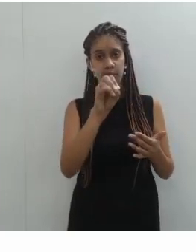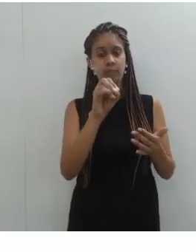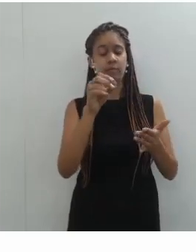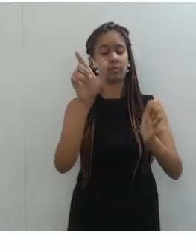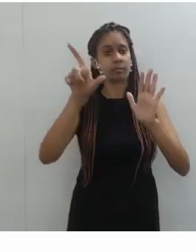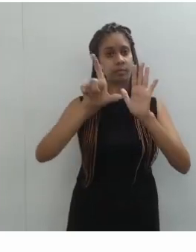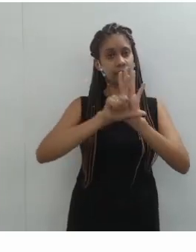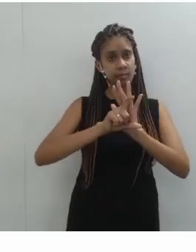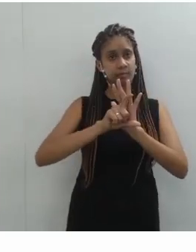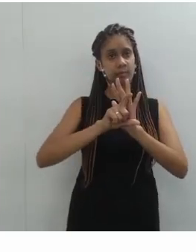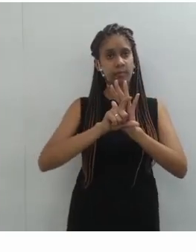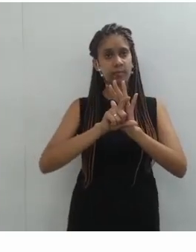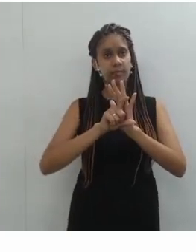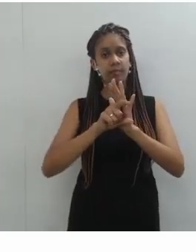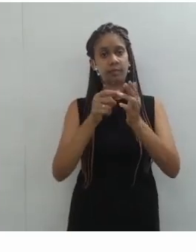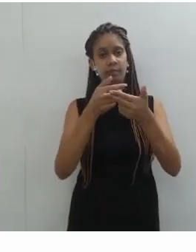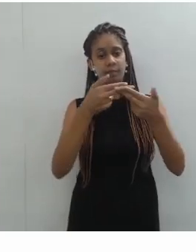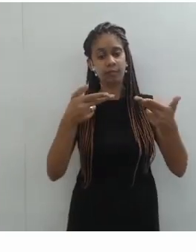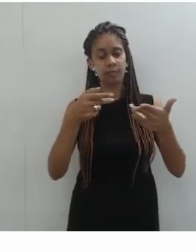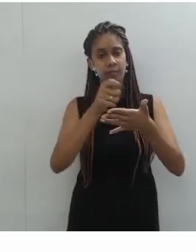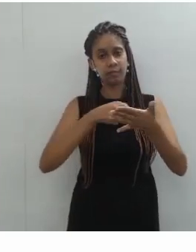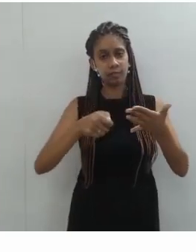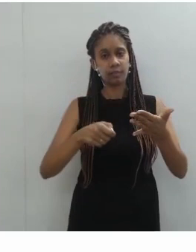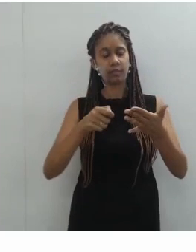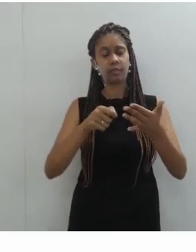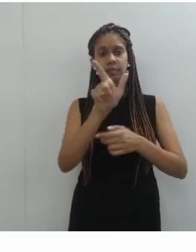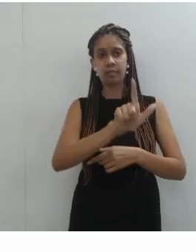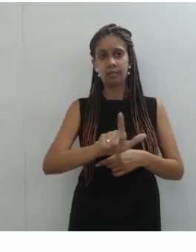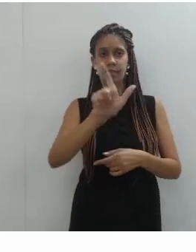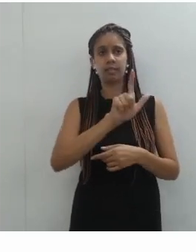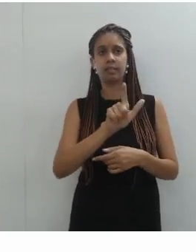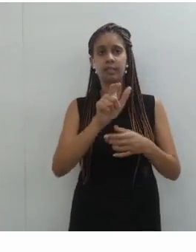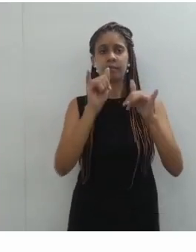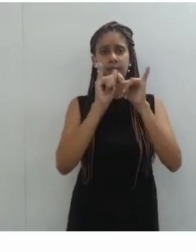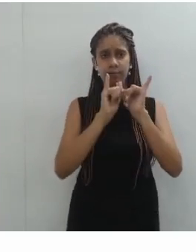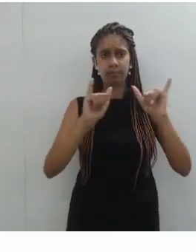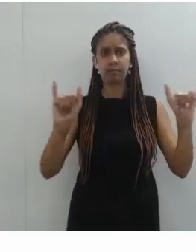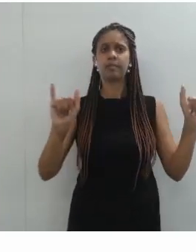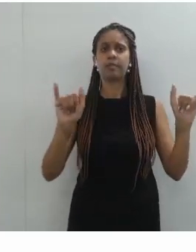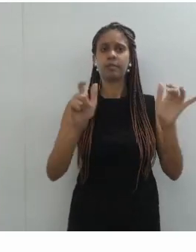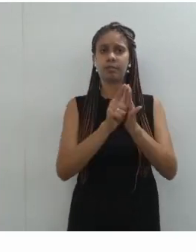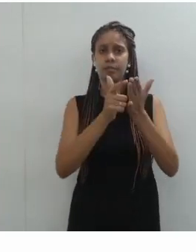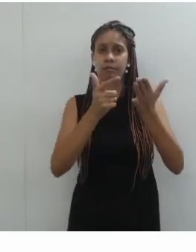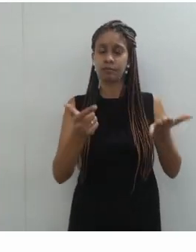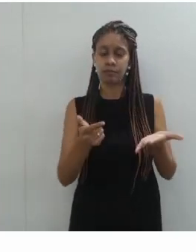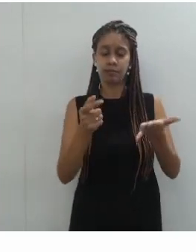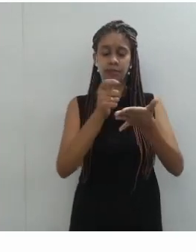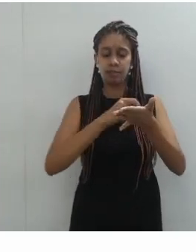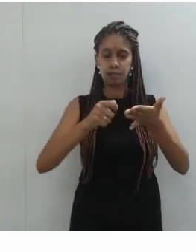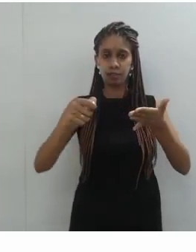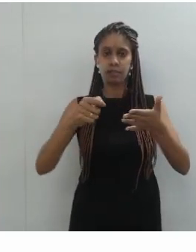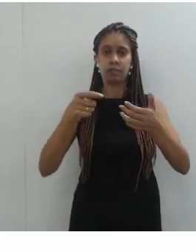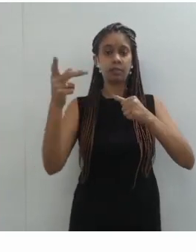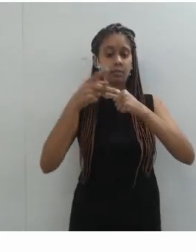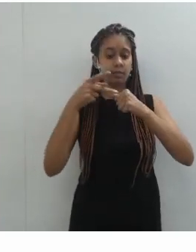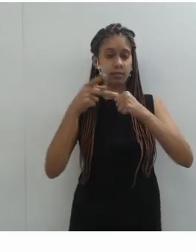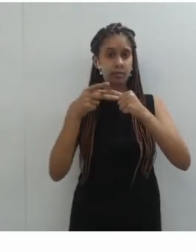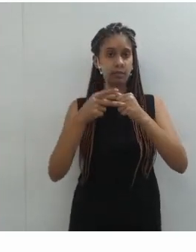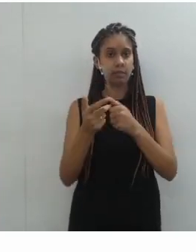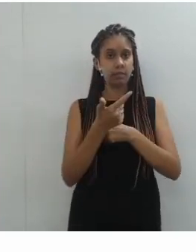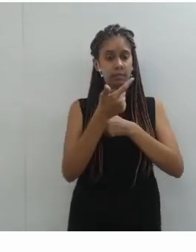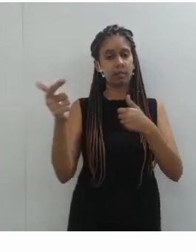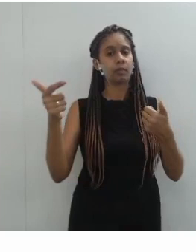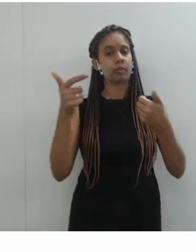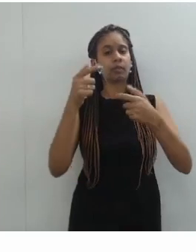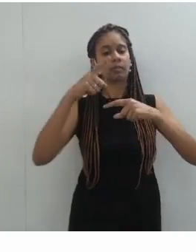jornais, anúncios, inscrições em pedras e outros materiais. Tudo isso serve como material